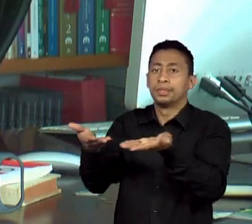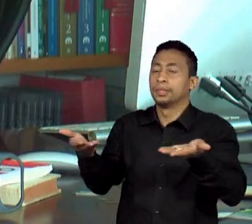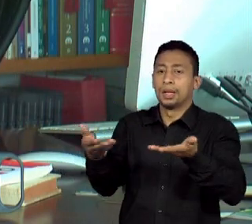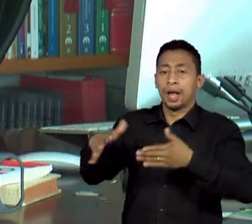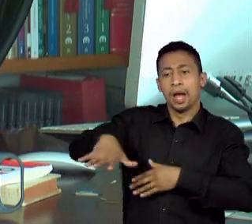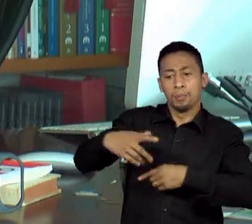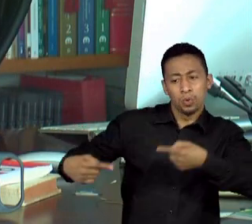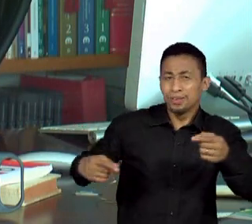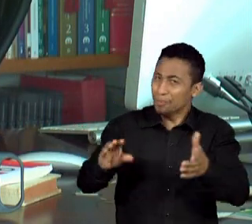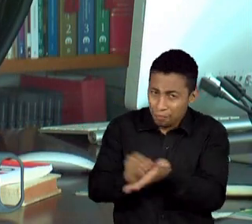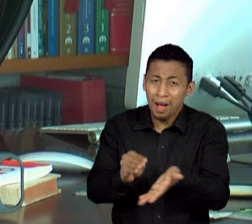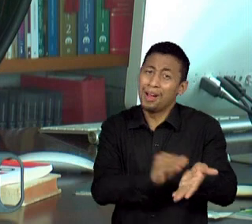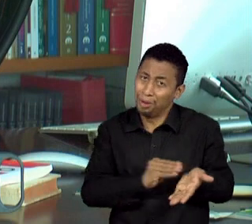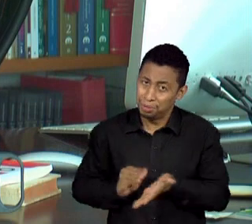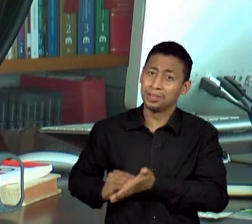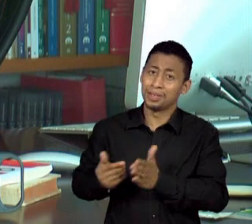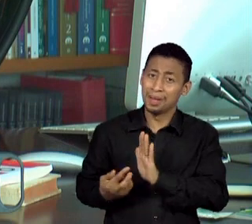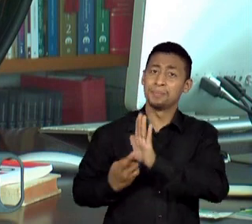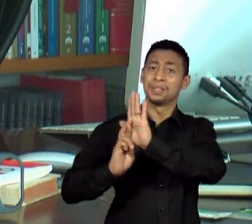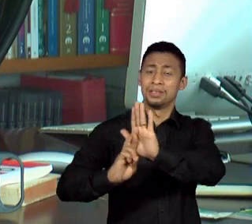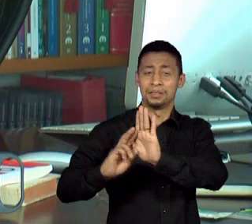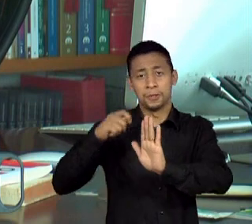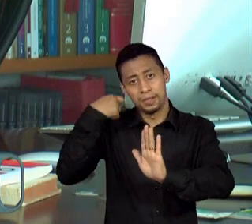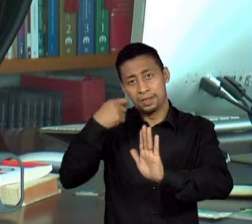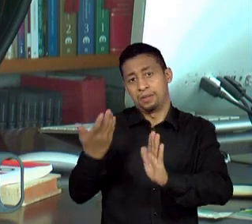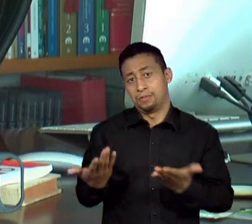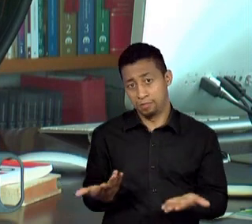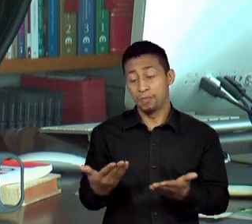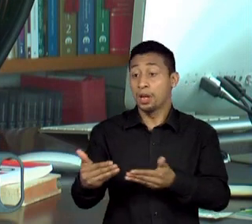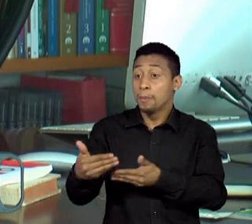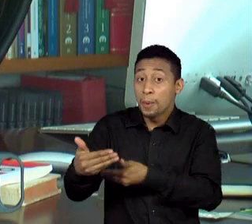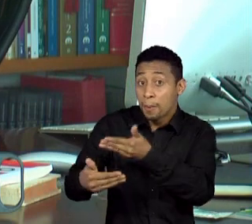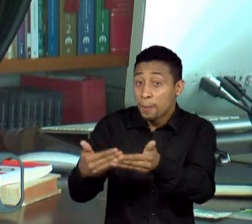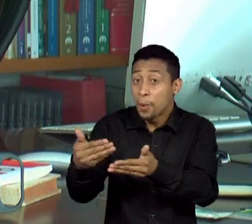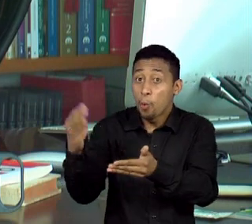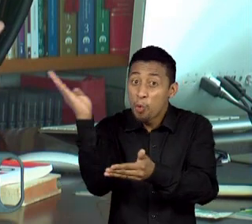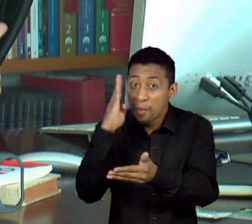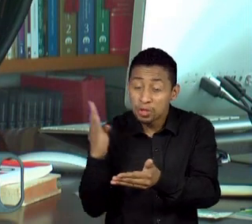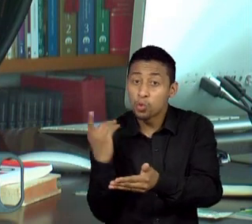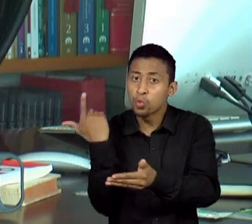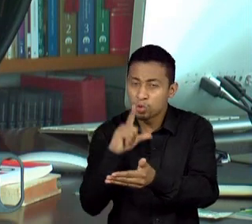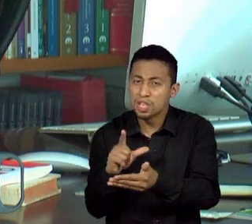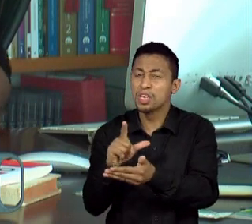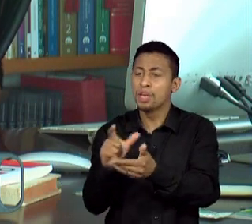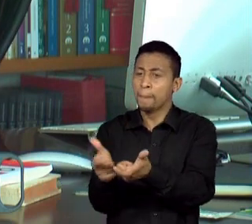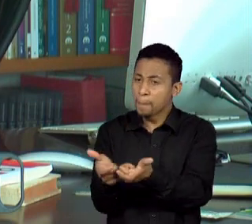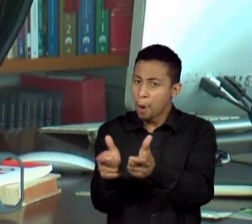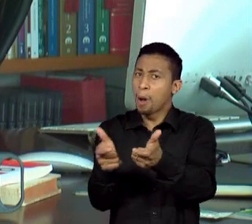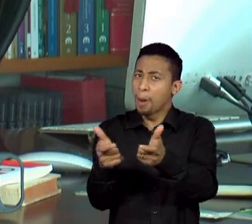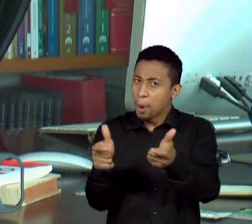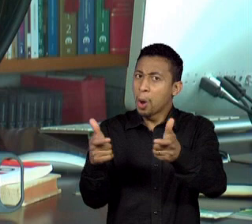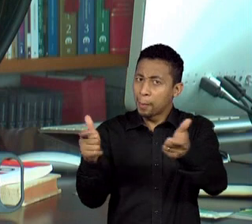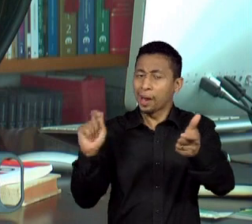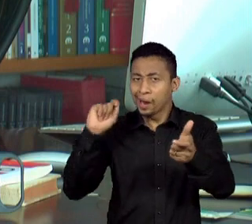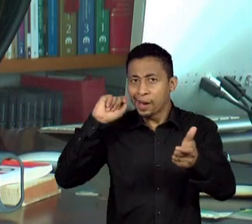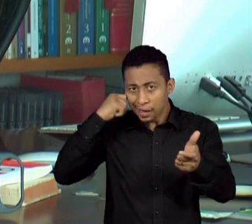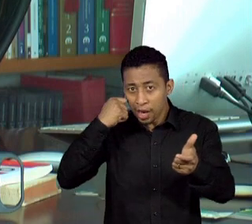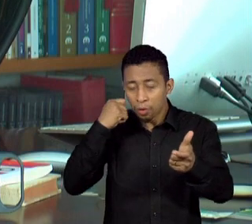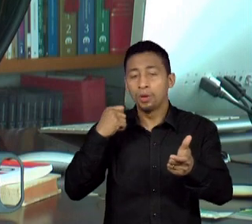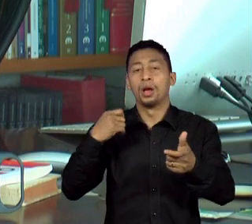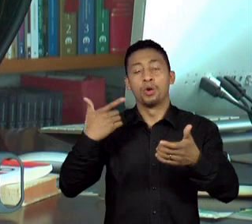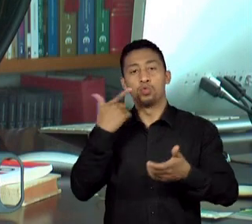essa segunda abolição terá que vir um dia. O Brasil só vai ser um país civilizado de verdade quando enfrentar de